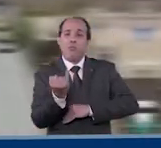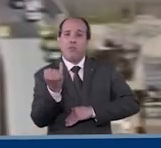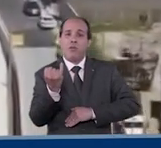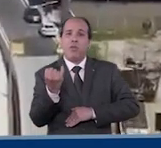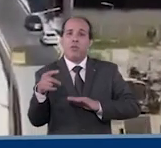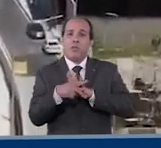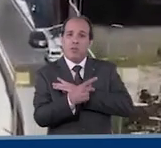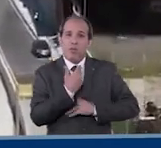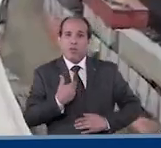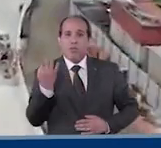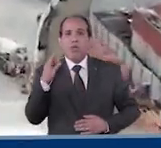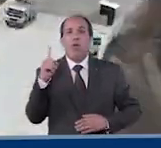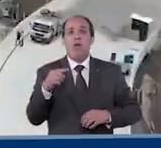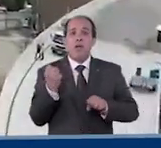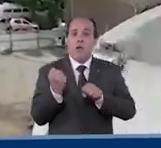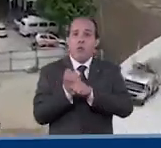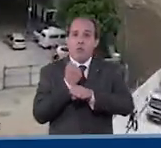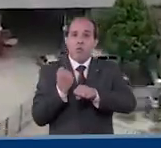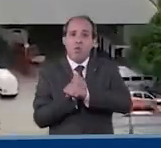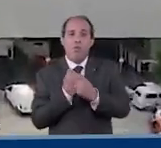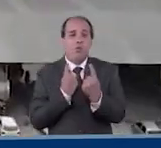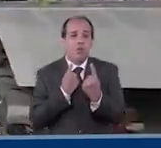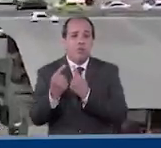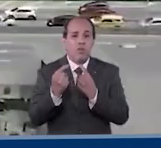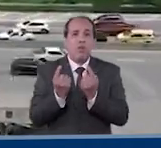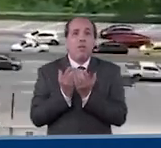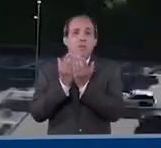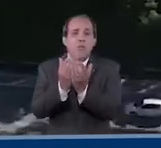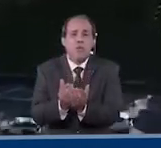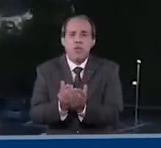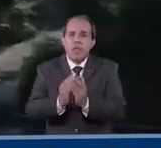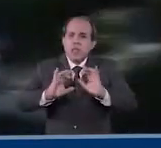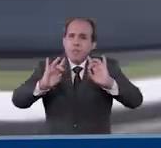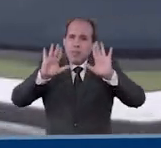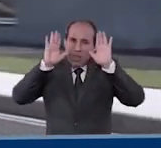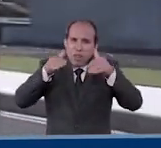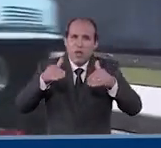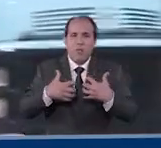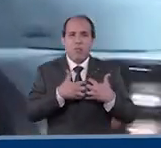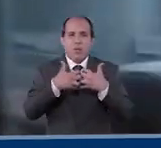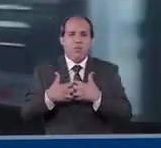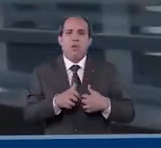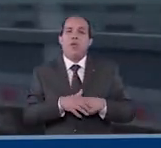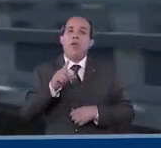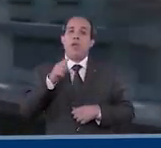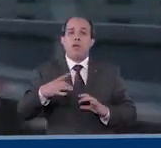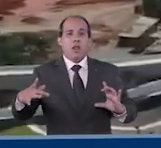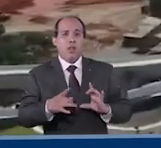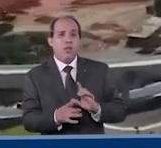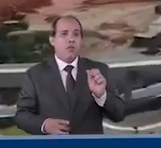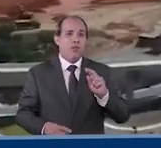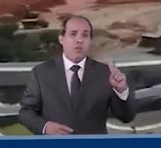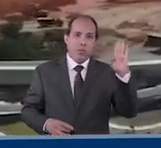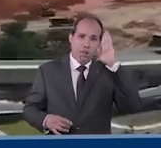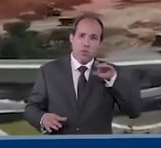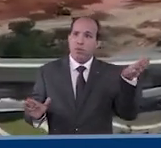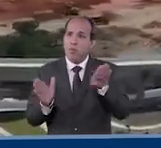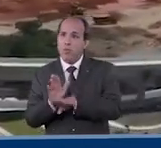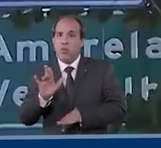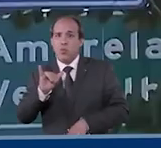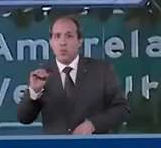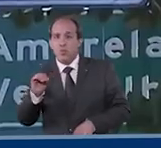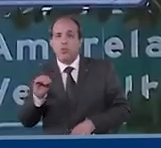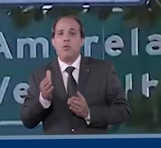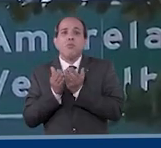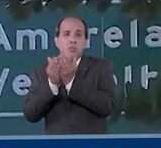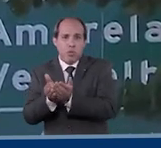Outro investimento importante do governo federal foi a construção da avenida portuária exclusiva para caminhões. Ela liga a Avenida Brasil